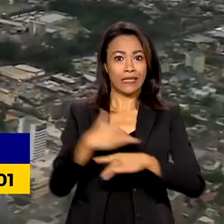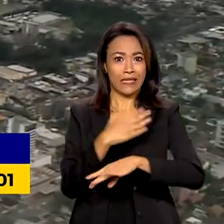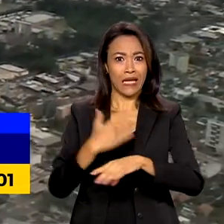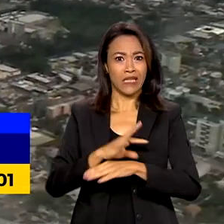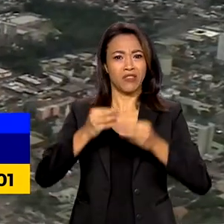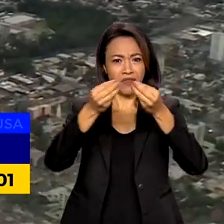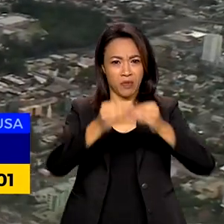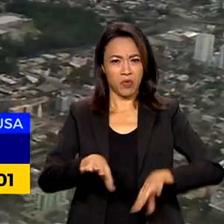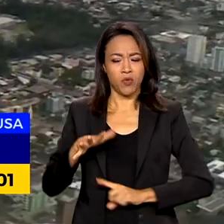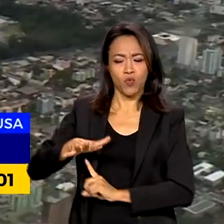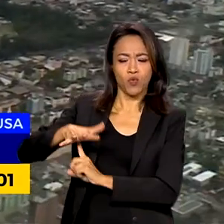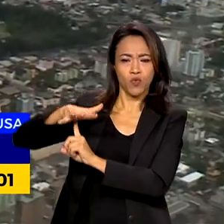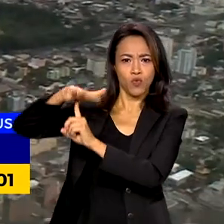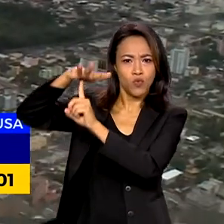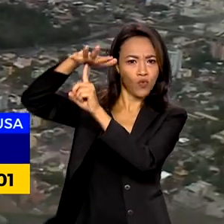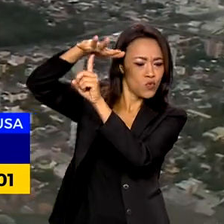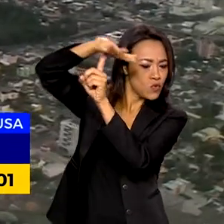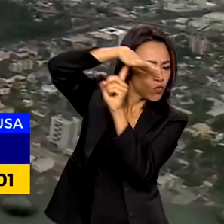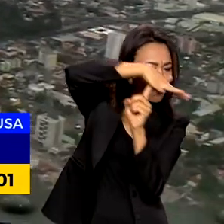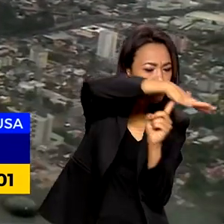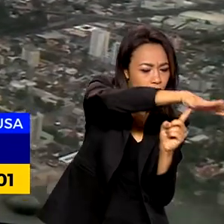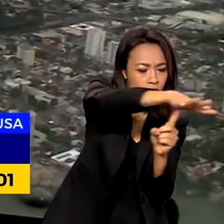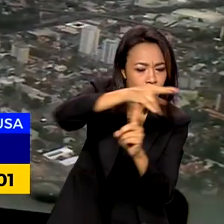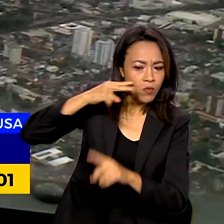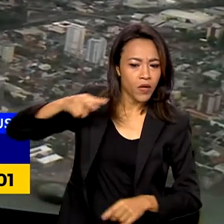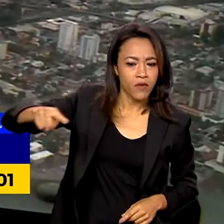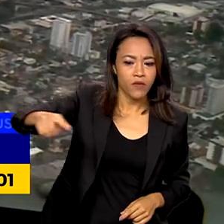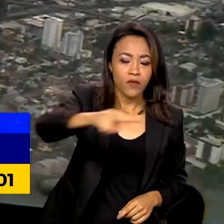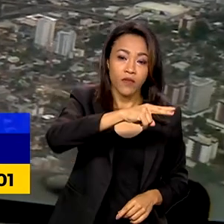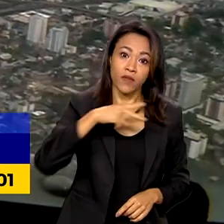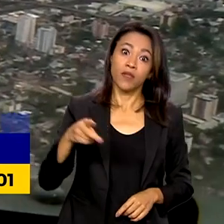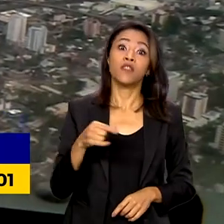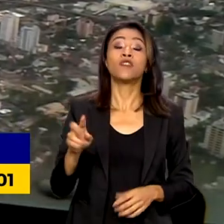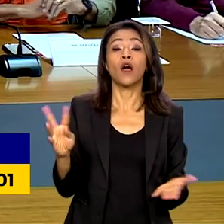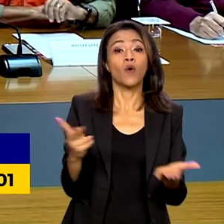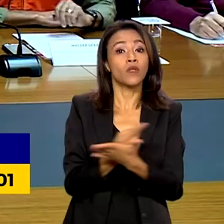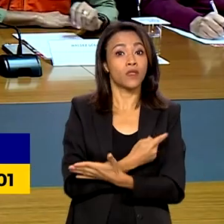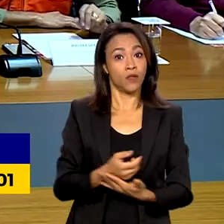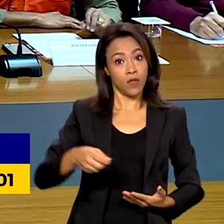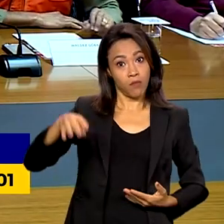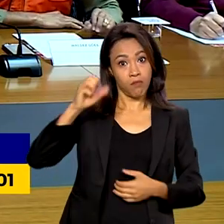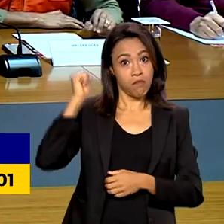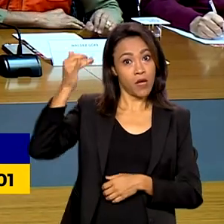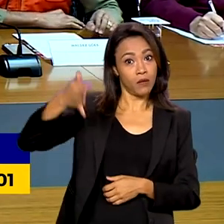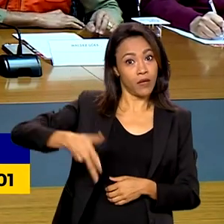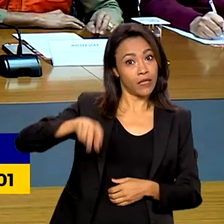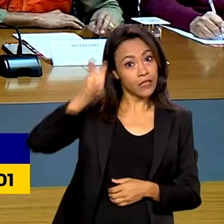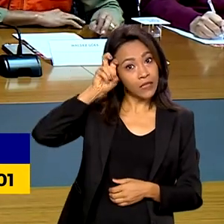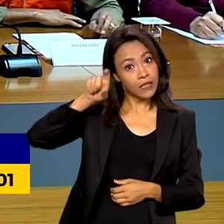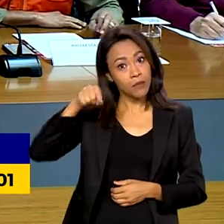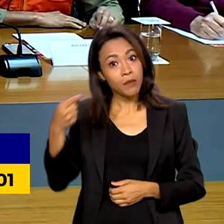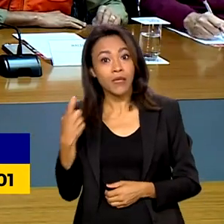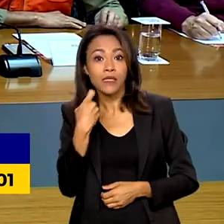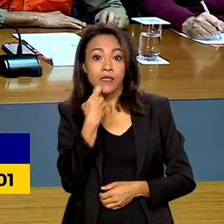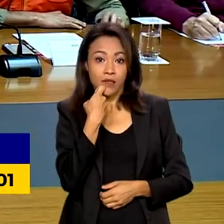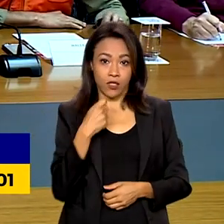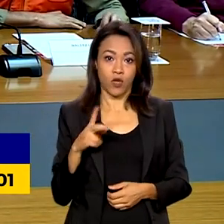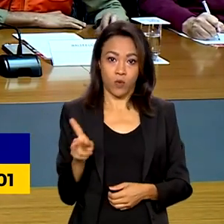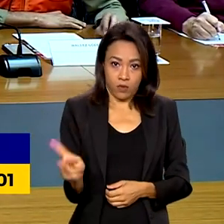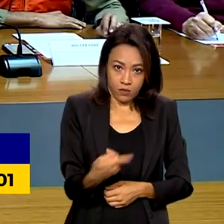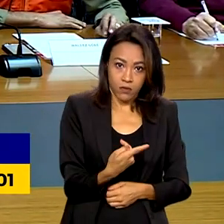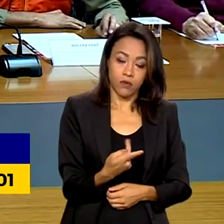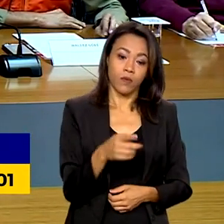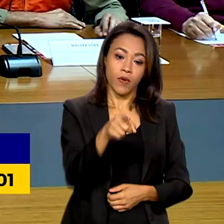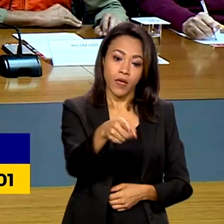um ciclone extratropical na madrugada de quinta para sexta-feira. Nesse ano, a tragédia foi maior, porque